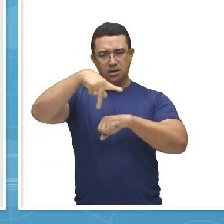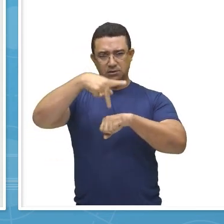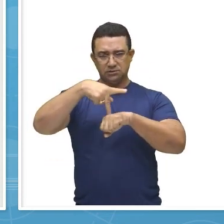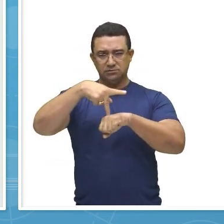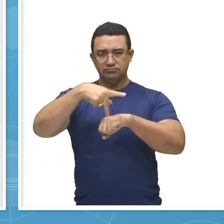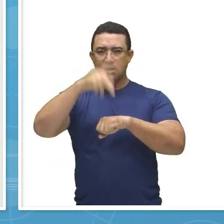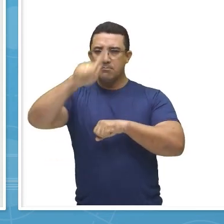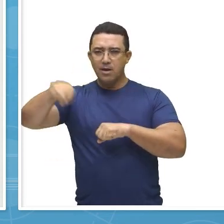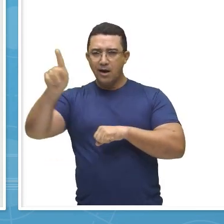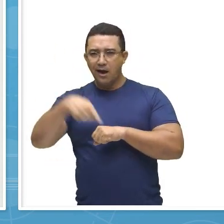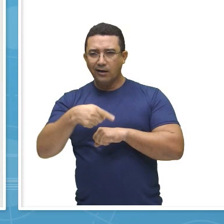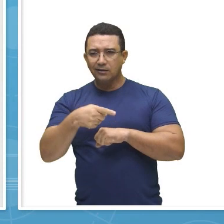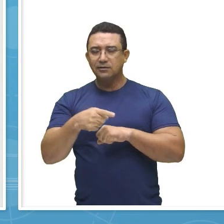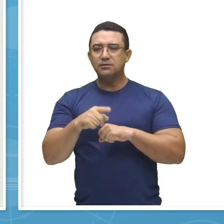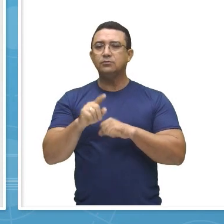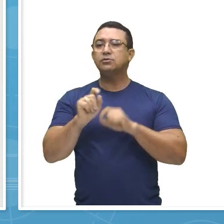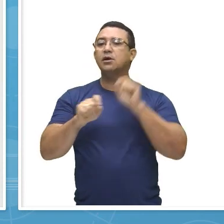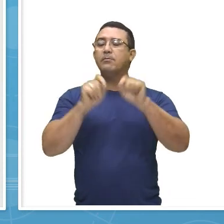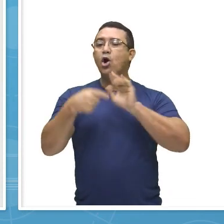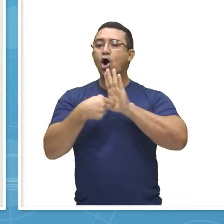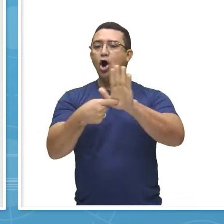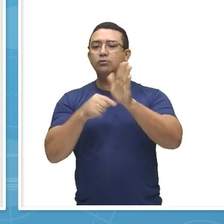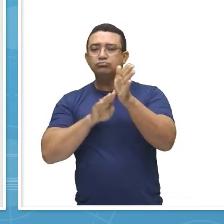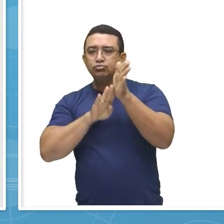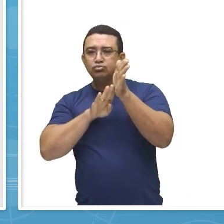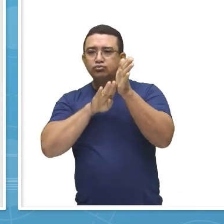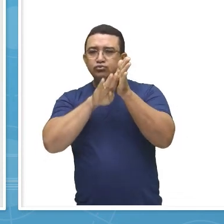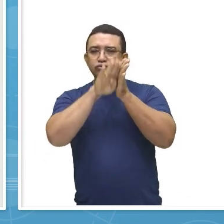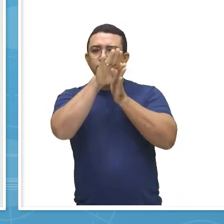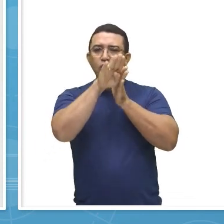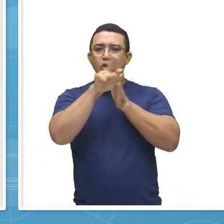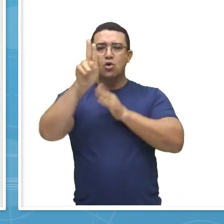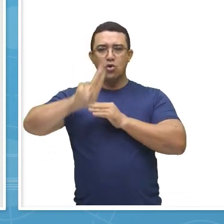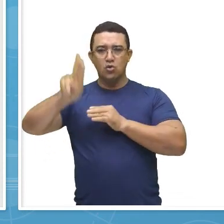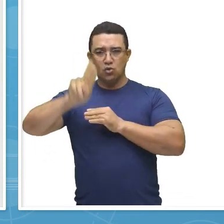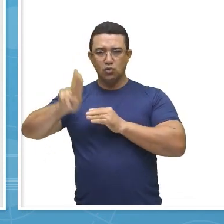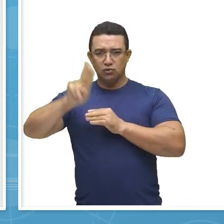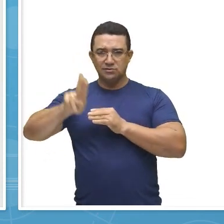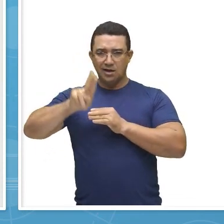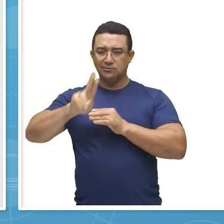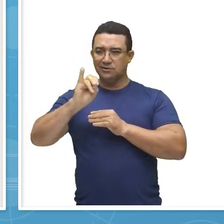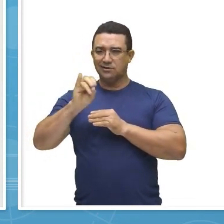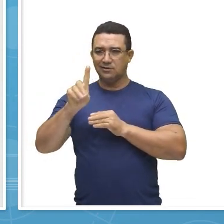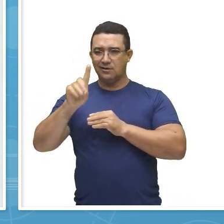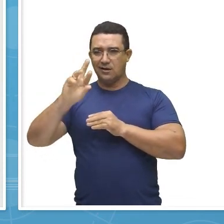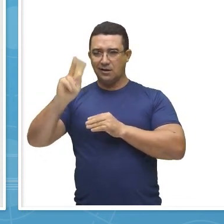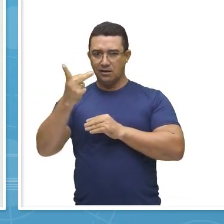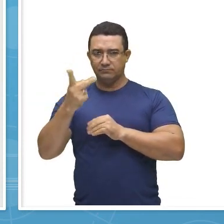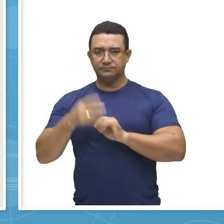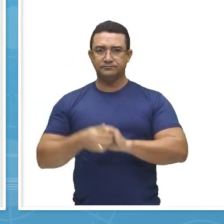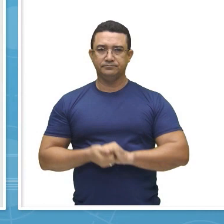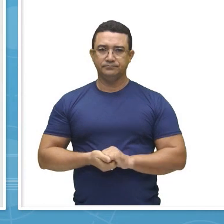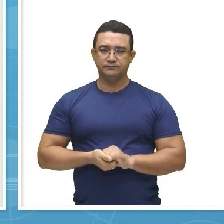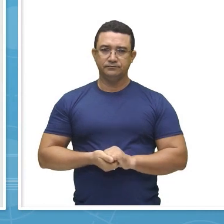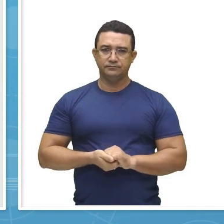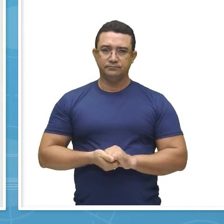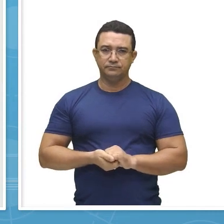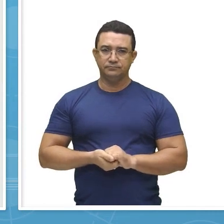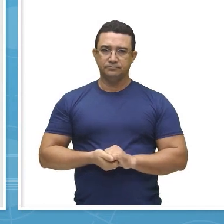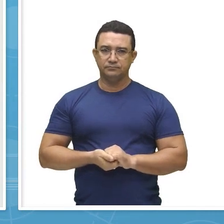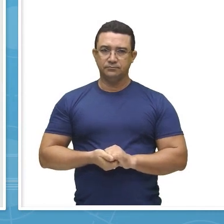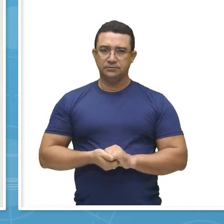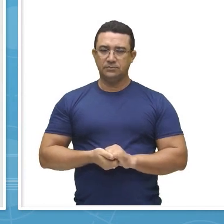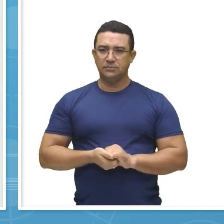que apresenta, né, os indicadores utilizados no IDH, tá? Então, esse índice de